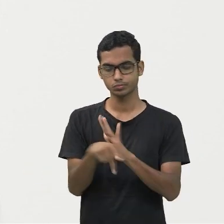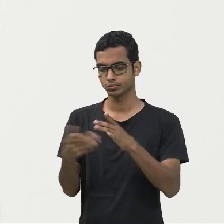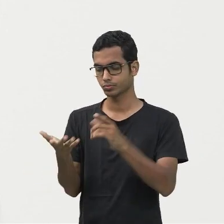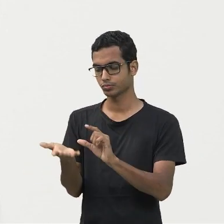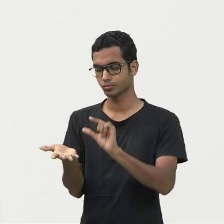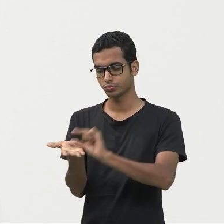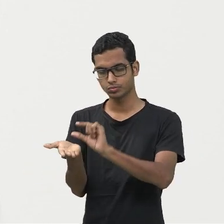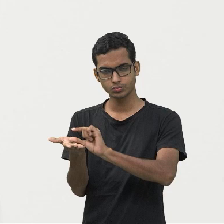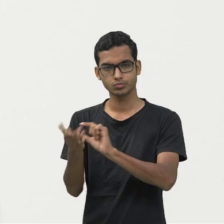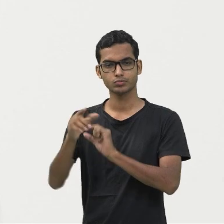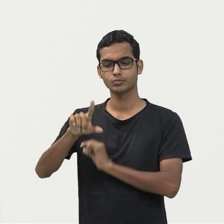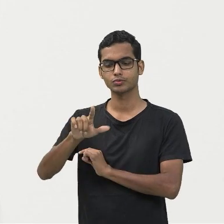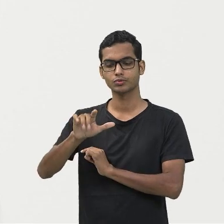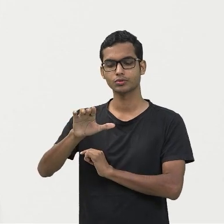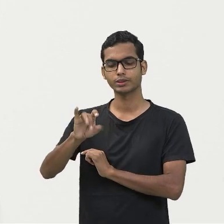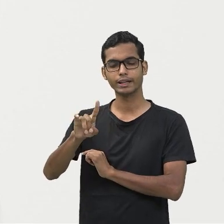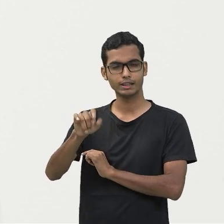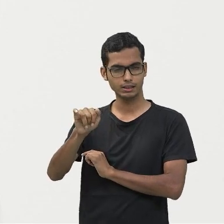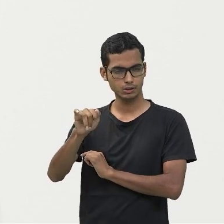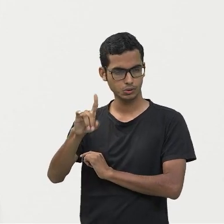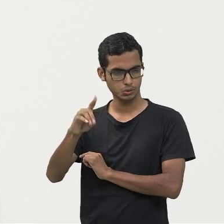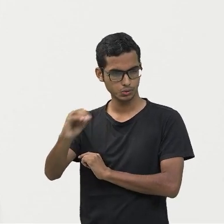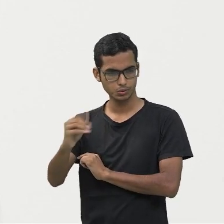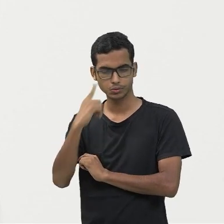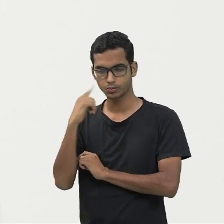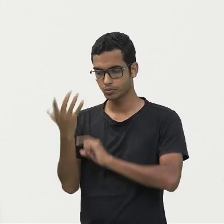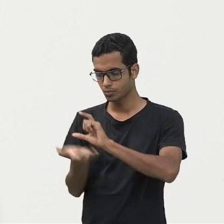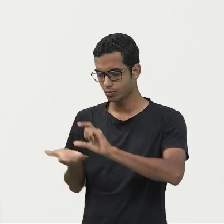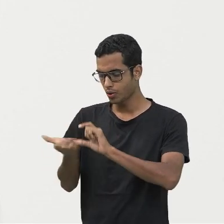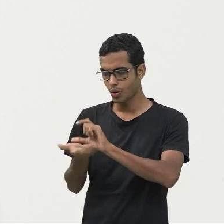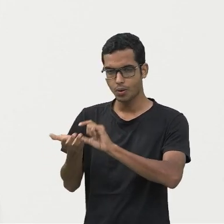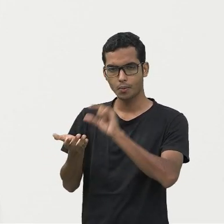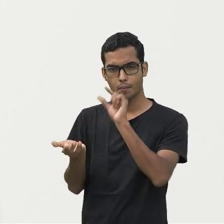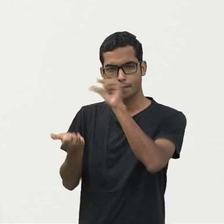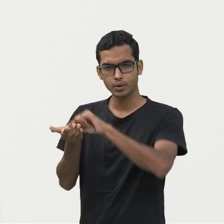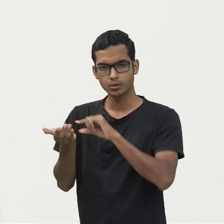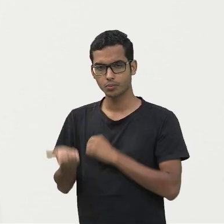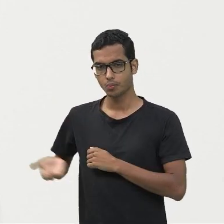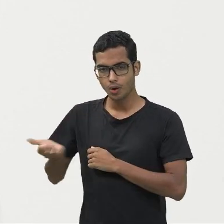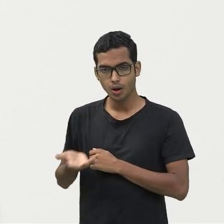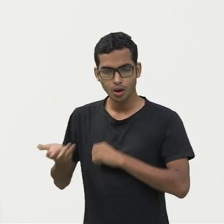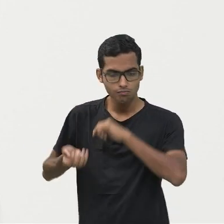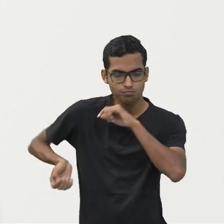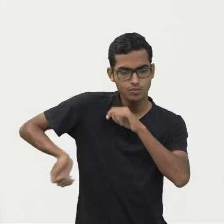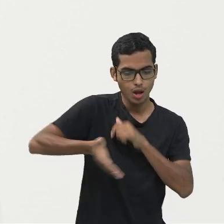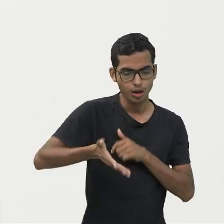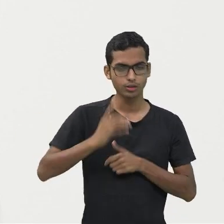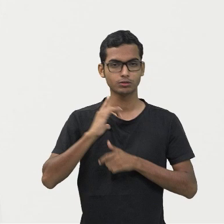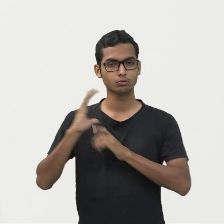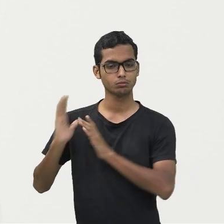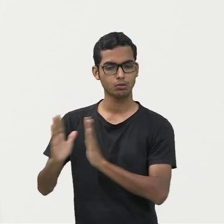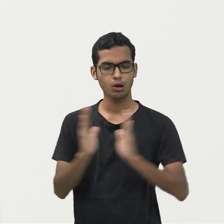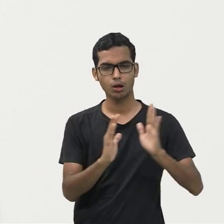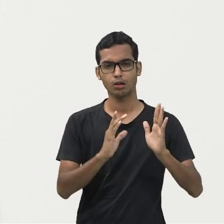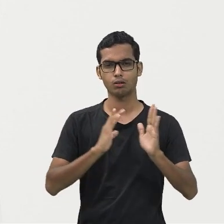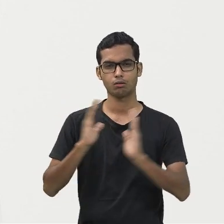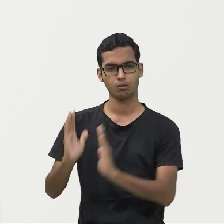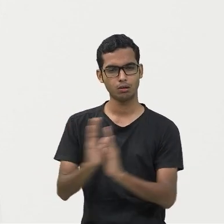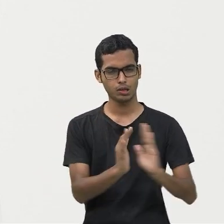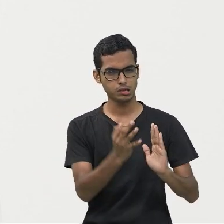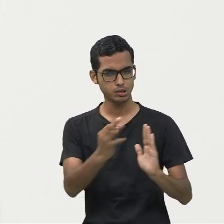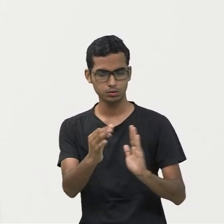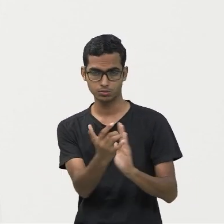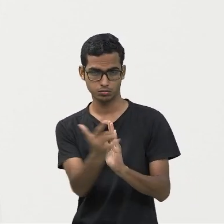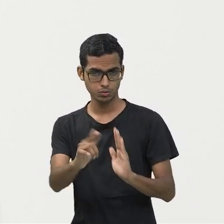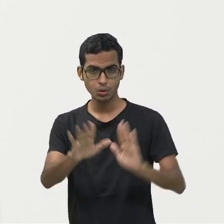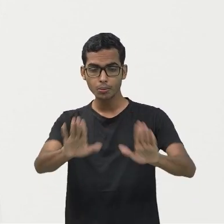dado, ela não está seguindo nenhuma ordem, ok? Por quê? Porque os lançamentos de um dado, ele